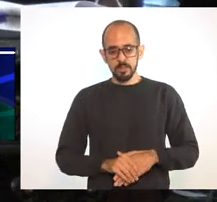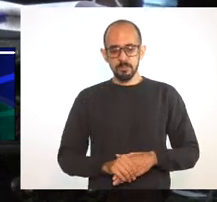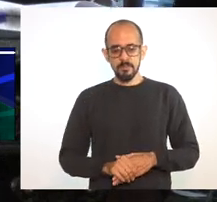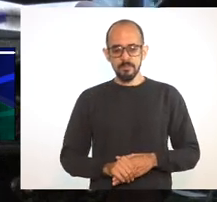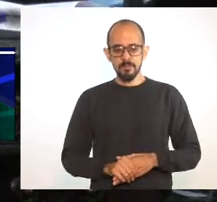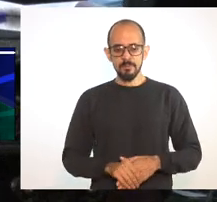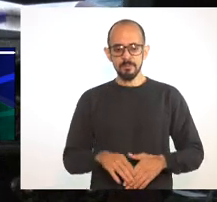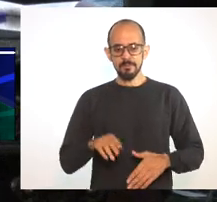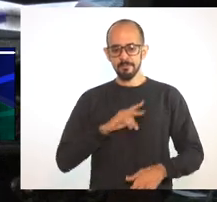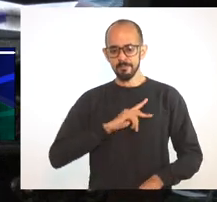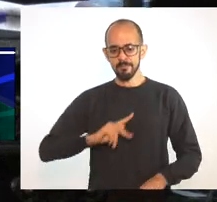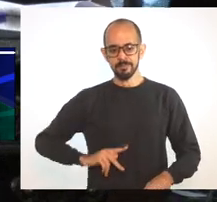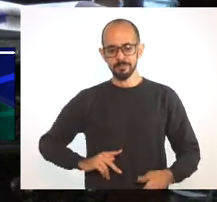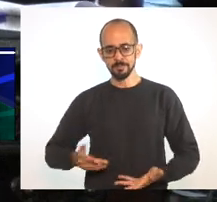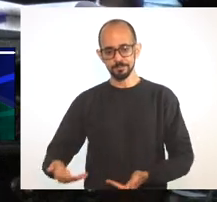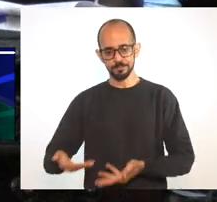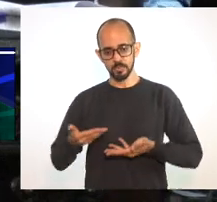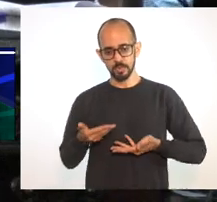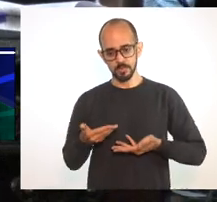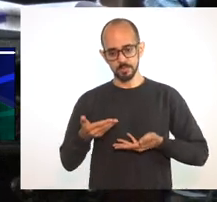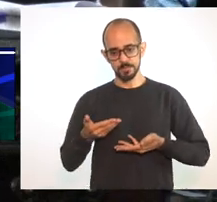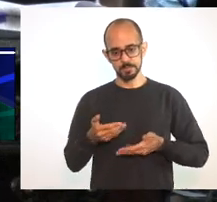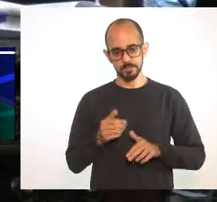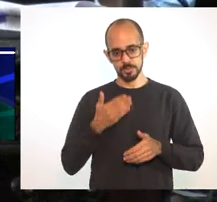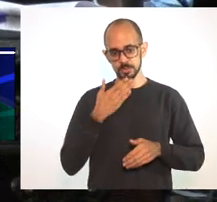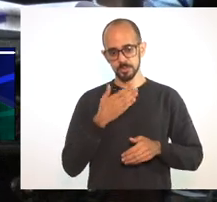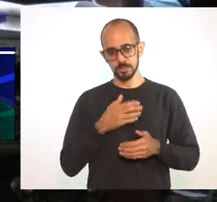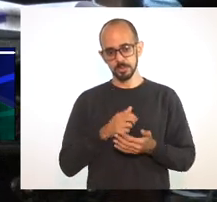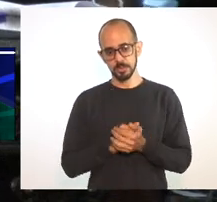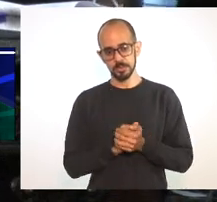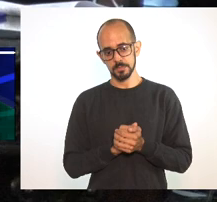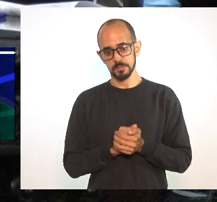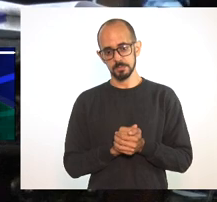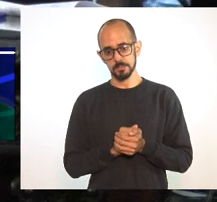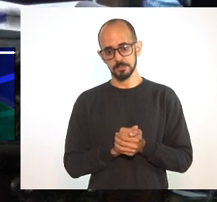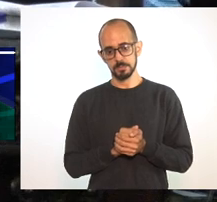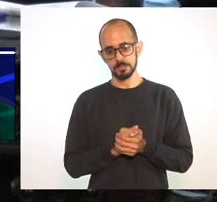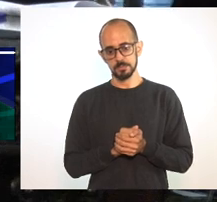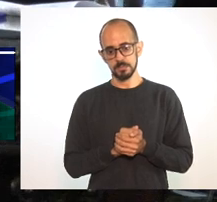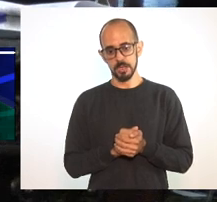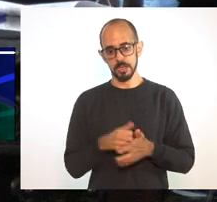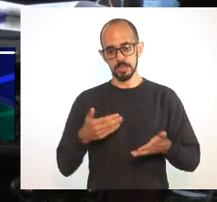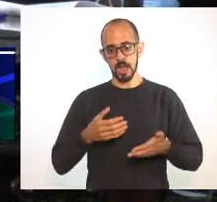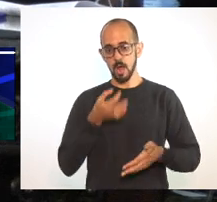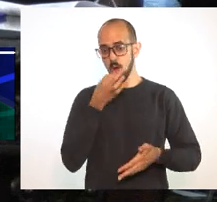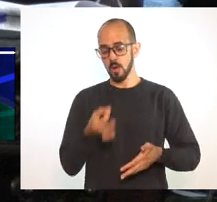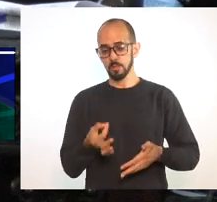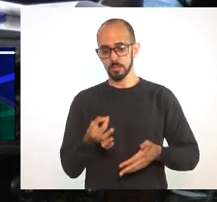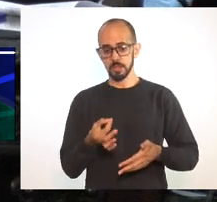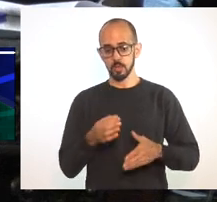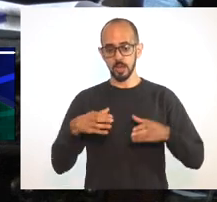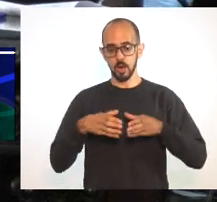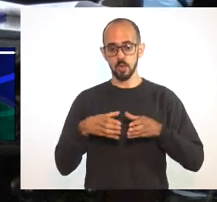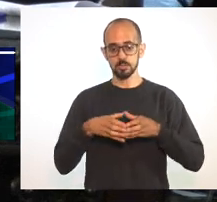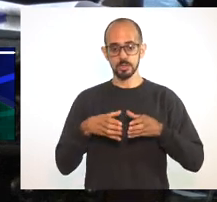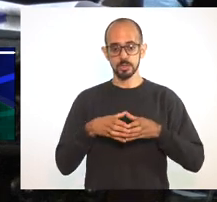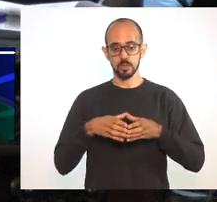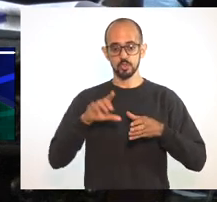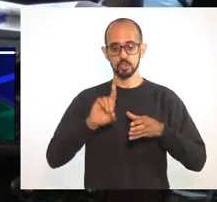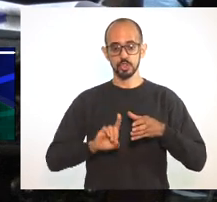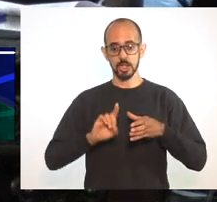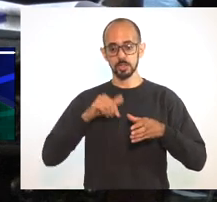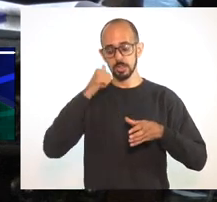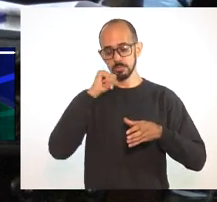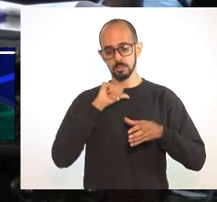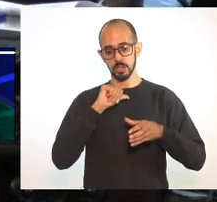ordens para dar o parecer pela Comissão de Defesa dos Direitos da Mulher. O parecer